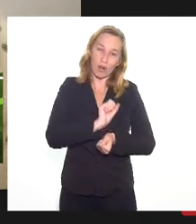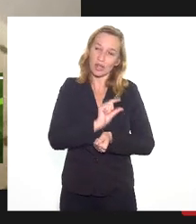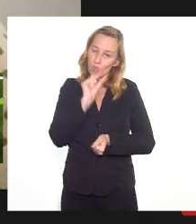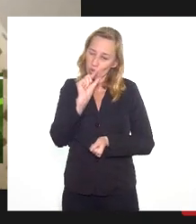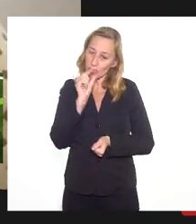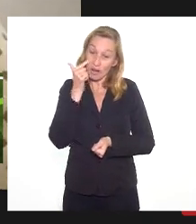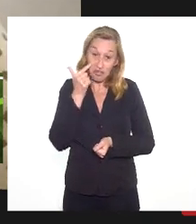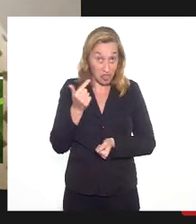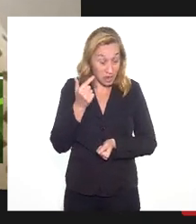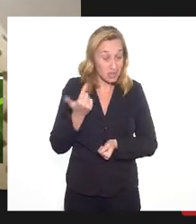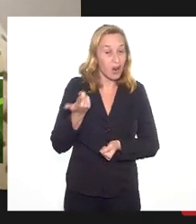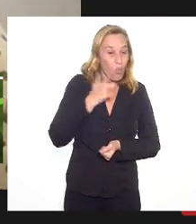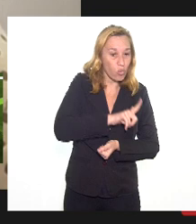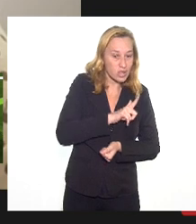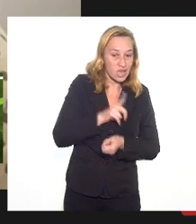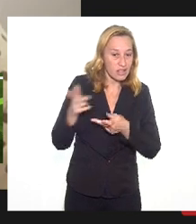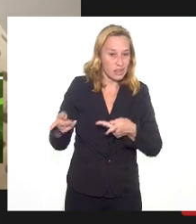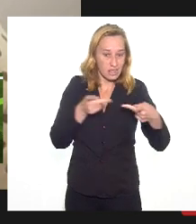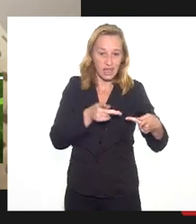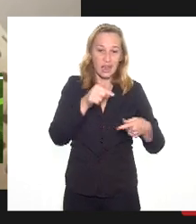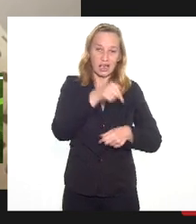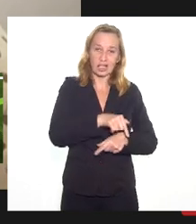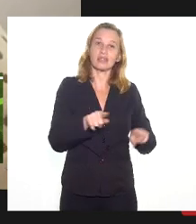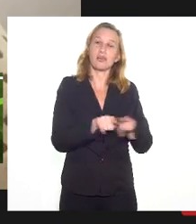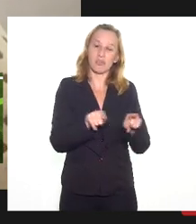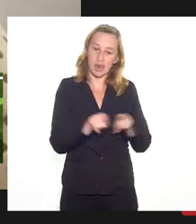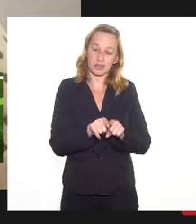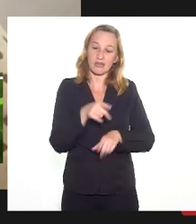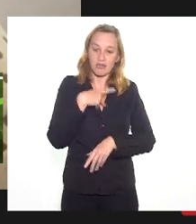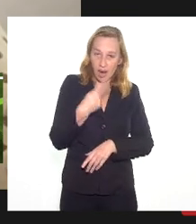se ela consegue fazer aqui o